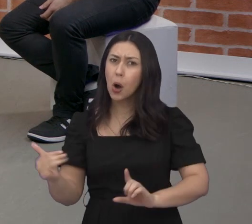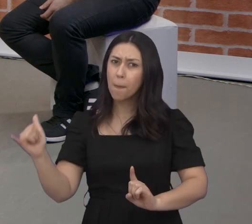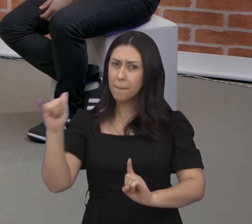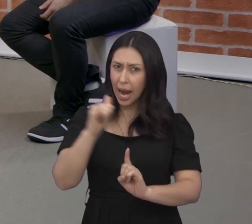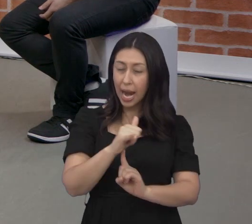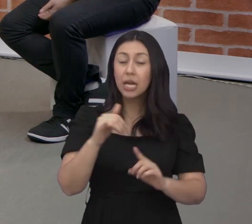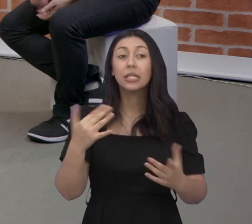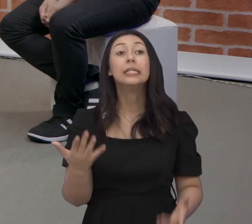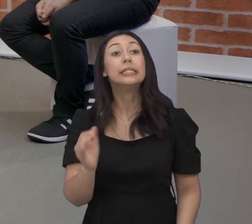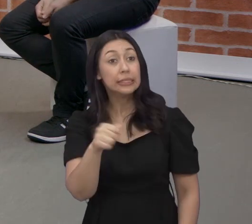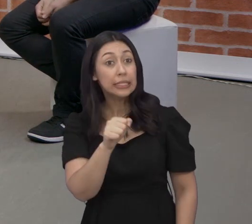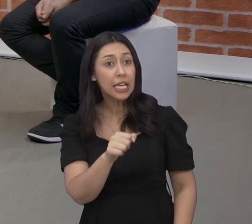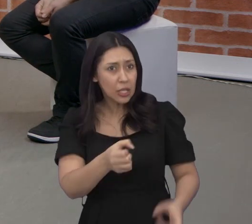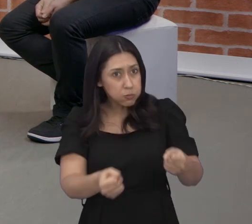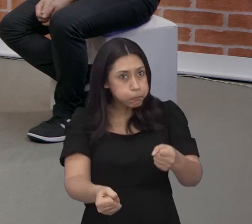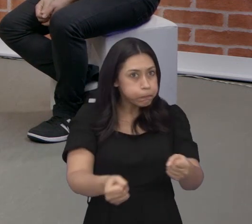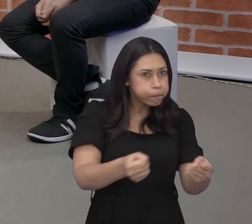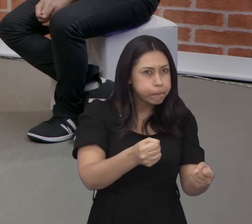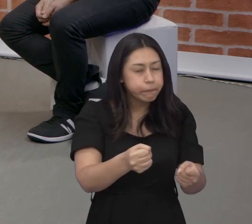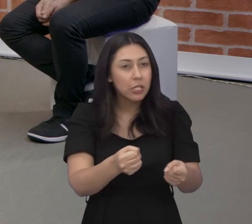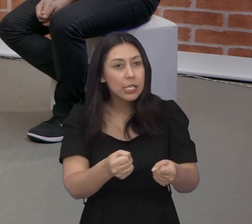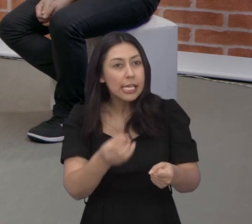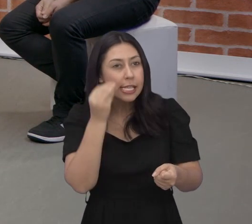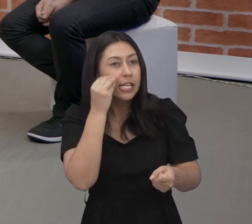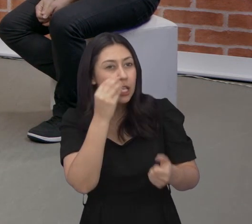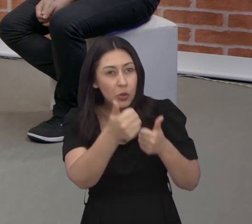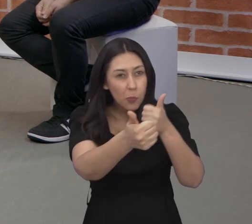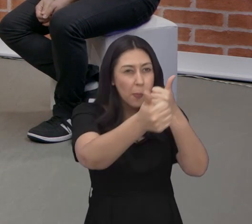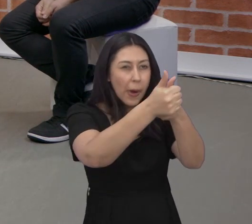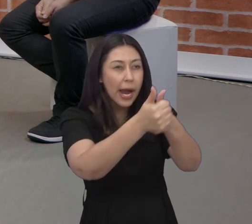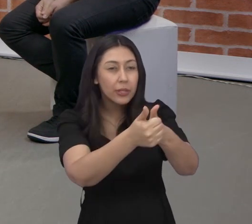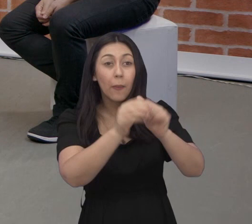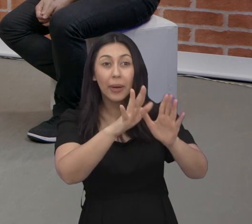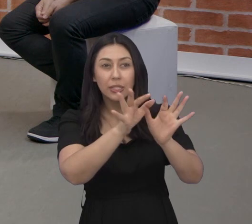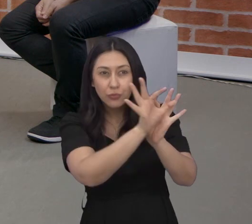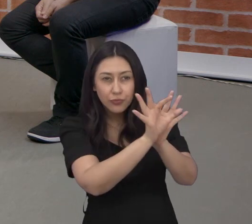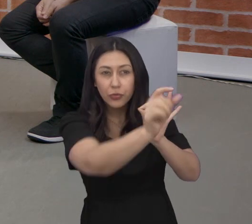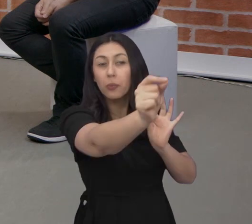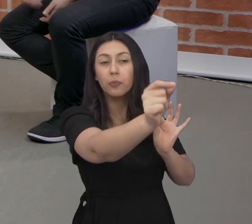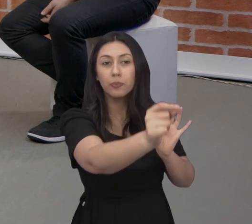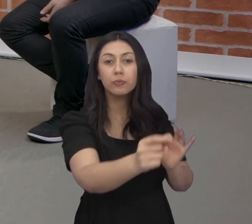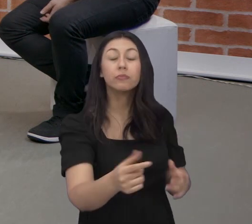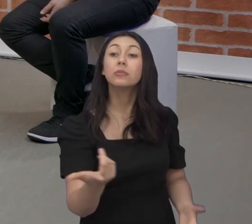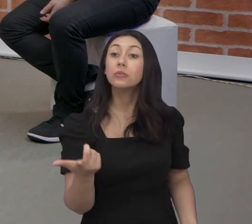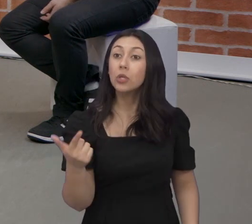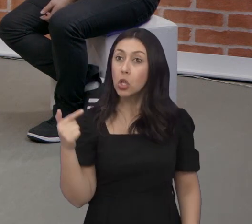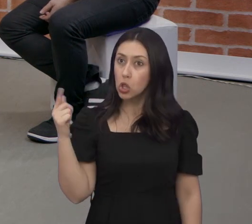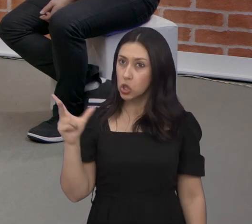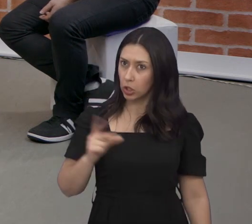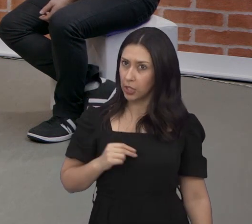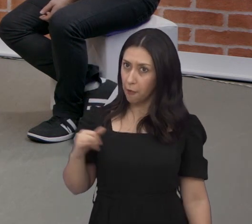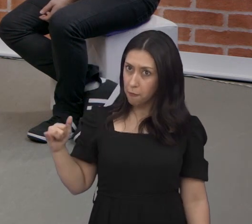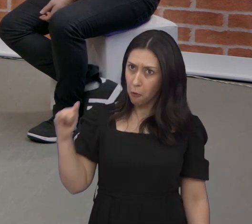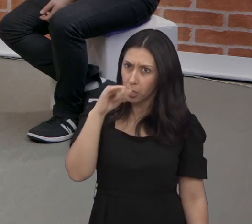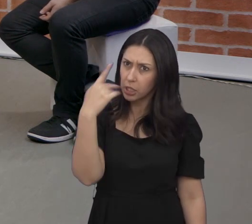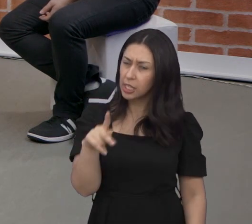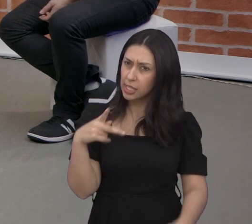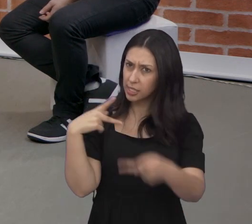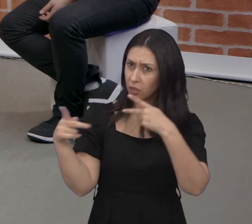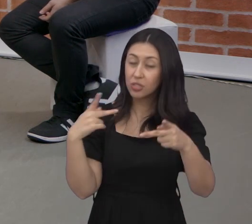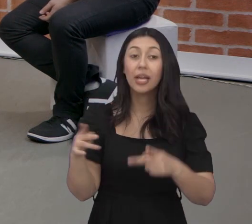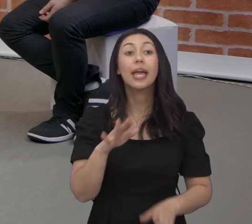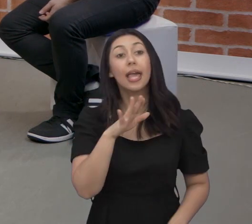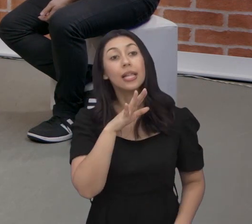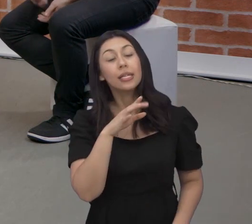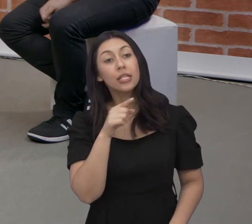do objeto, parecia que estava aproximando, o objeto estava distanciando. Foi Olha, incrível esse caso. Ele foi... estava sobrevoando São José na época? Ele estava vindo de